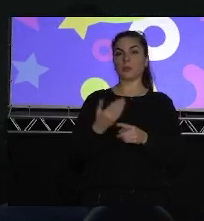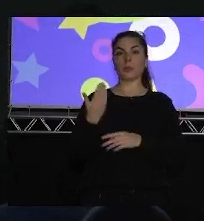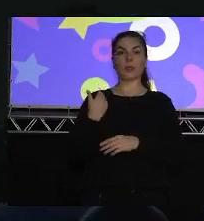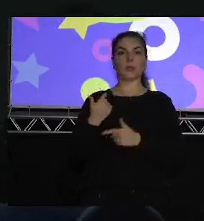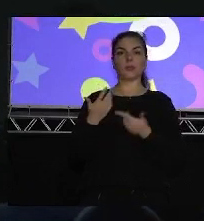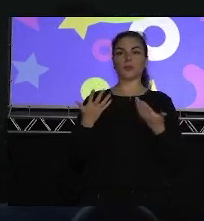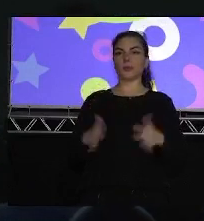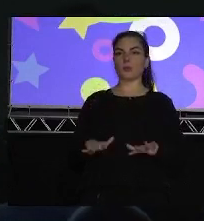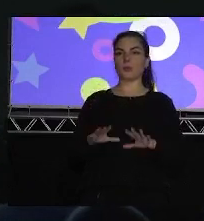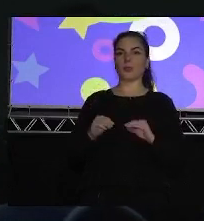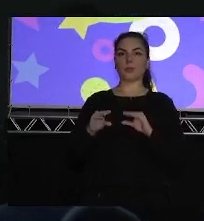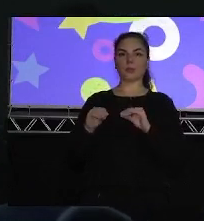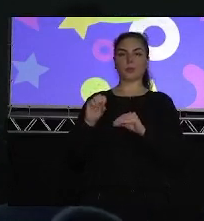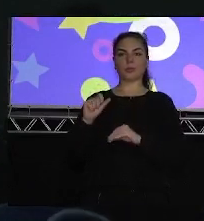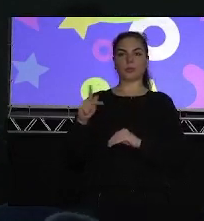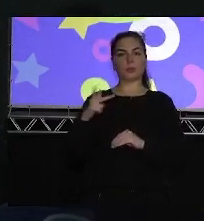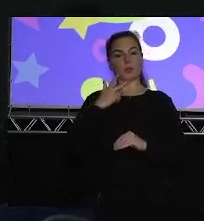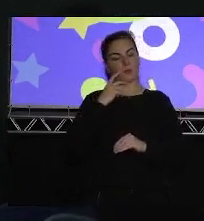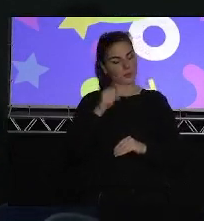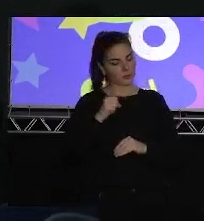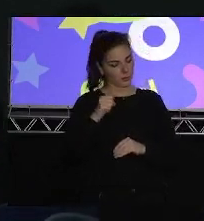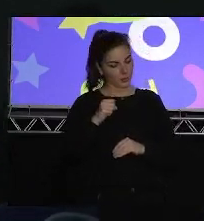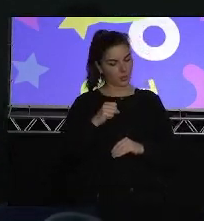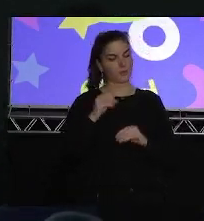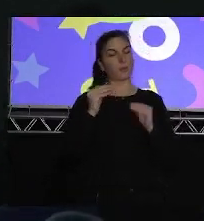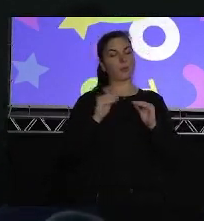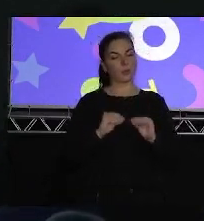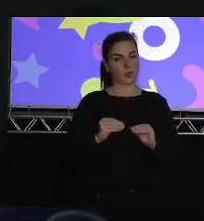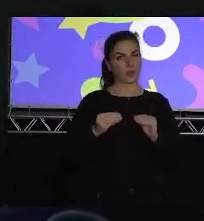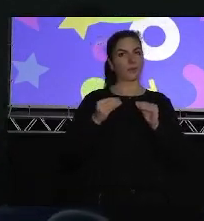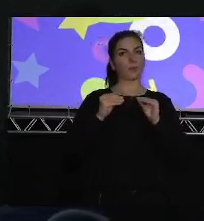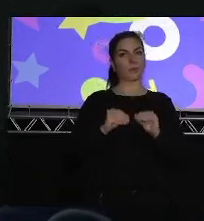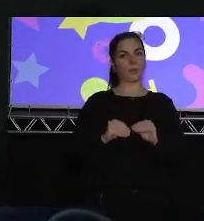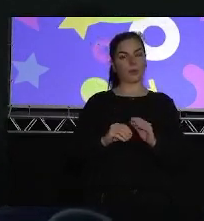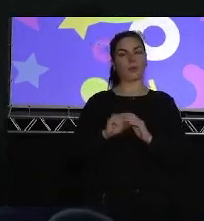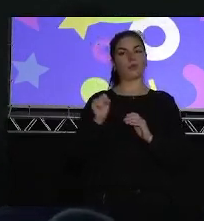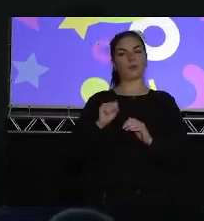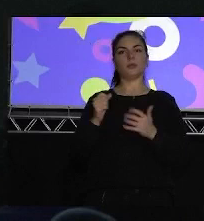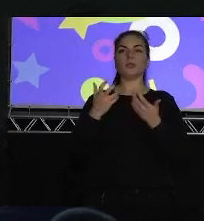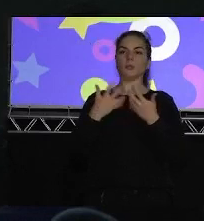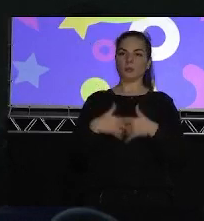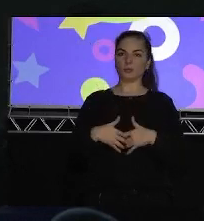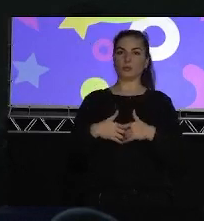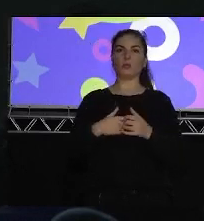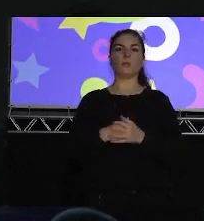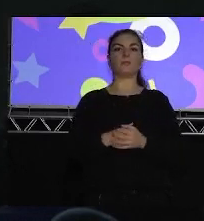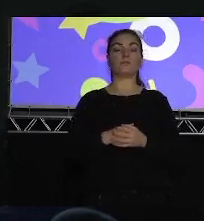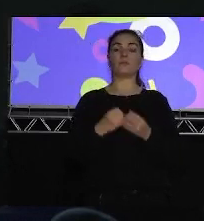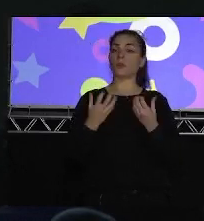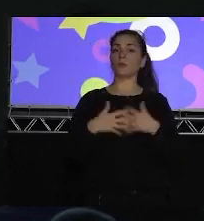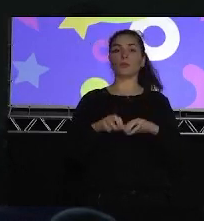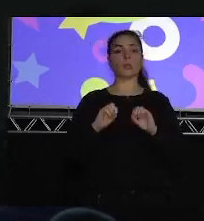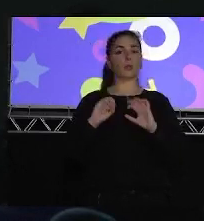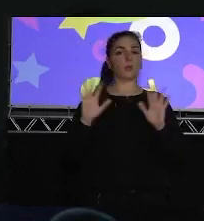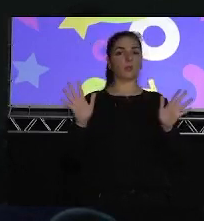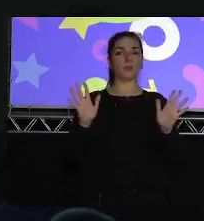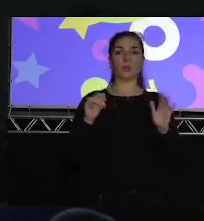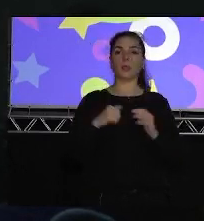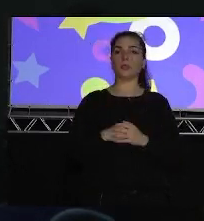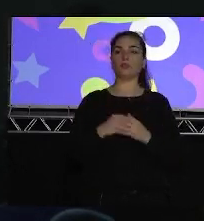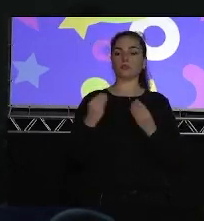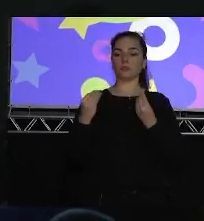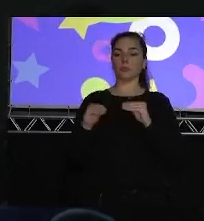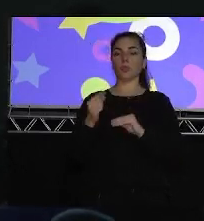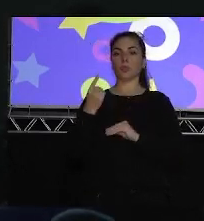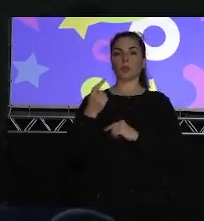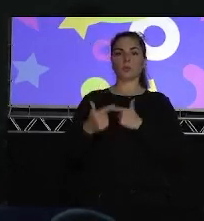queria tocar naquilo, e eu disse, não, vamos colocar, e deu certo. Funciona transparente, coloca um